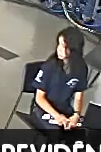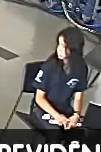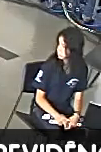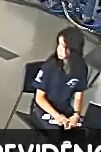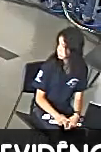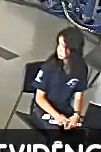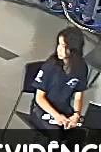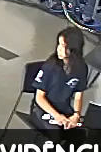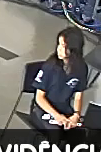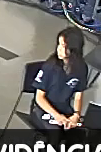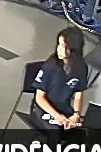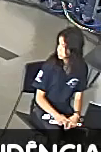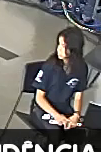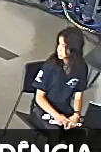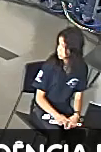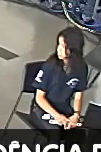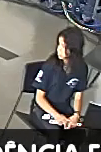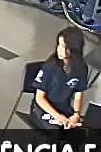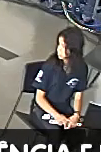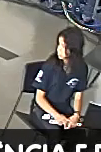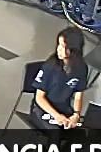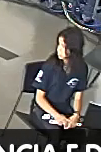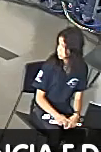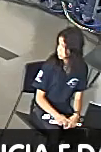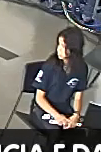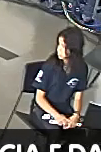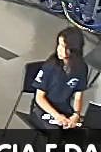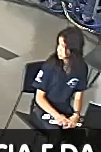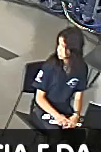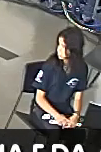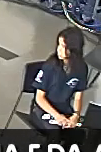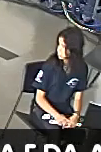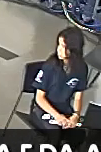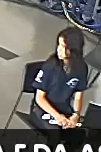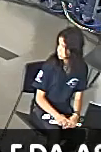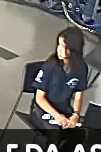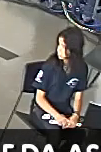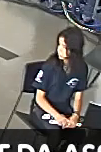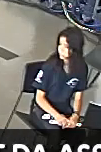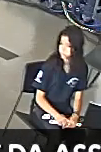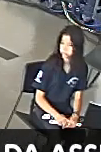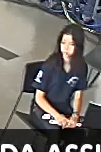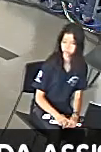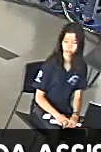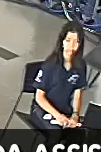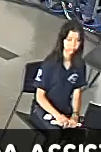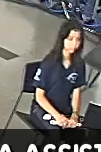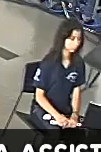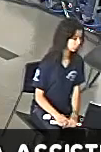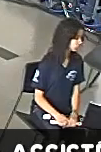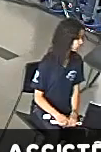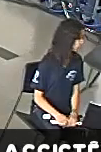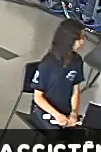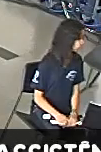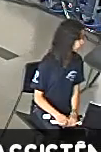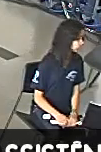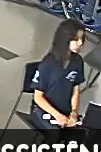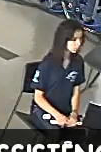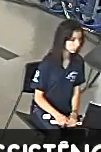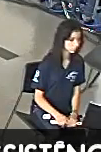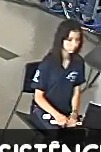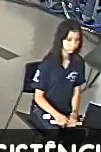legislativa ordinária da 20ª legislatura. A presidência, nos termos do parágrafo 1º do artigo 132 do Regimento